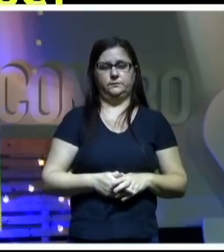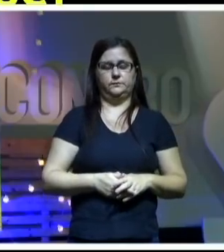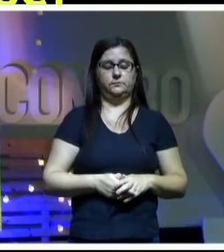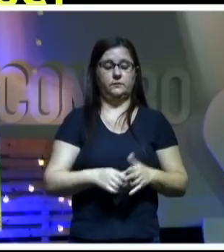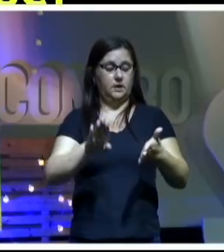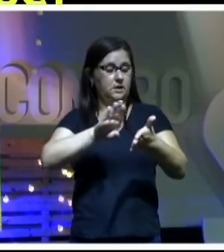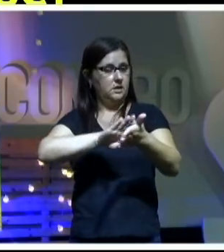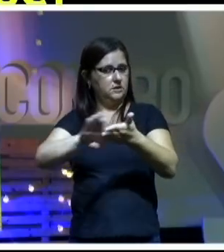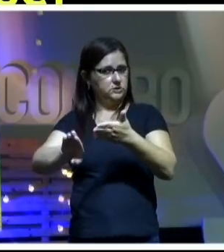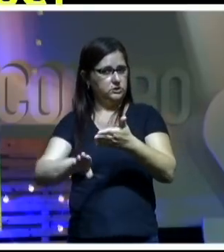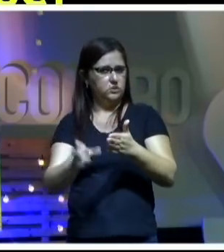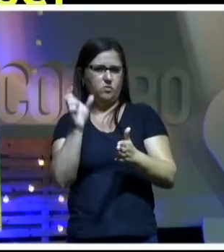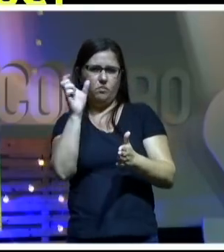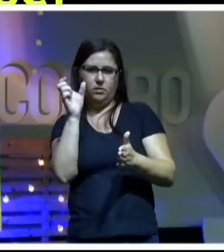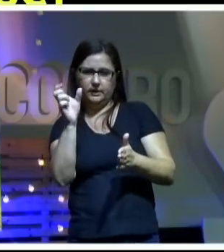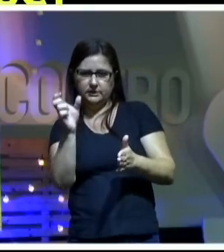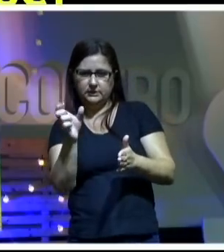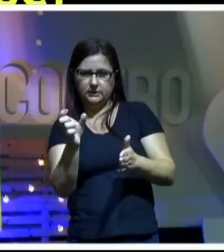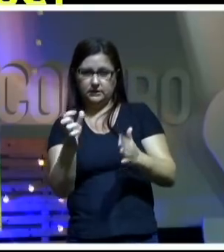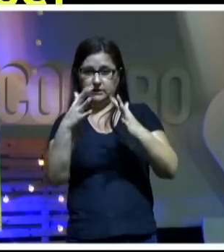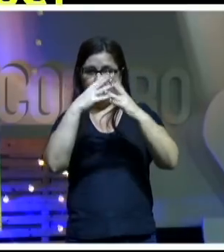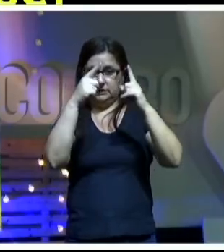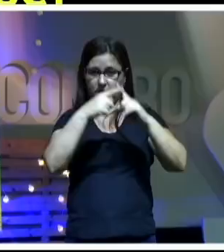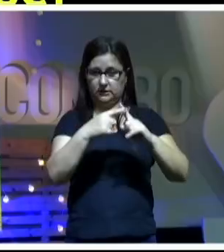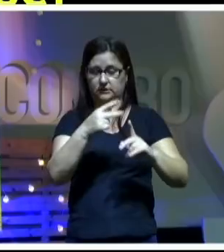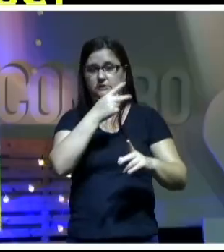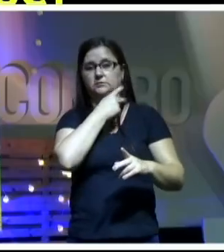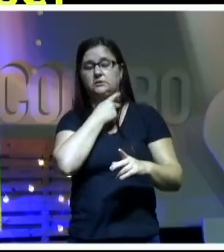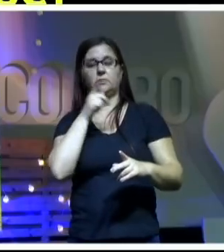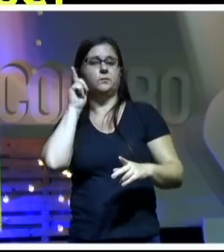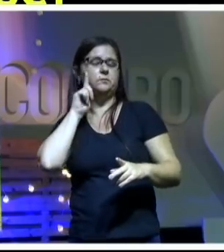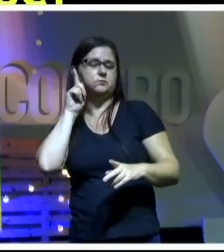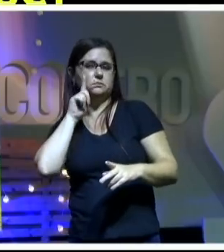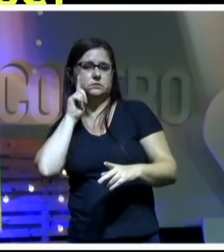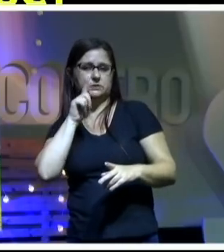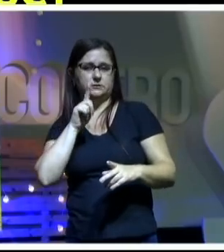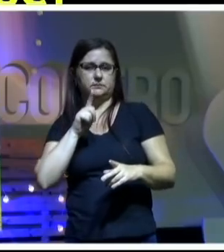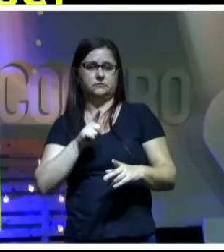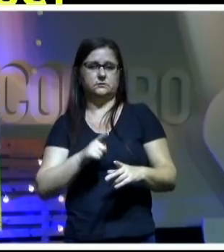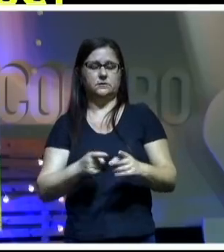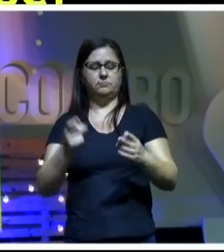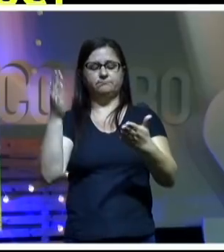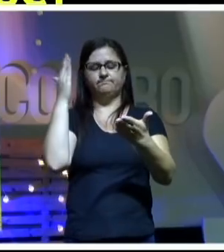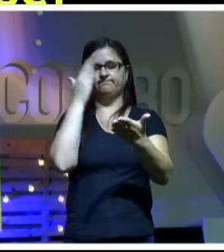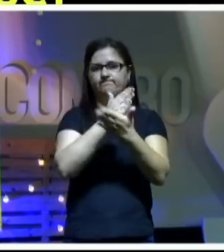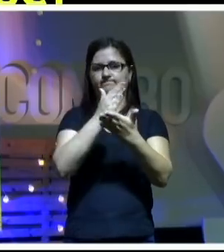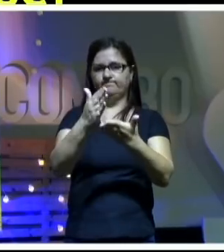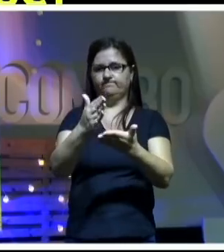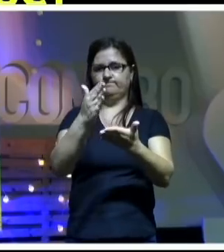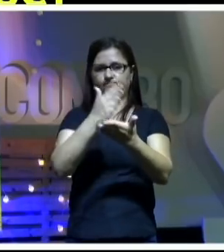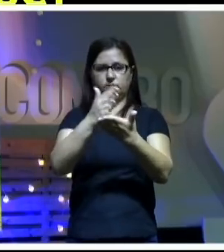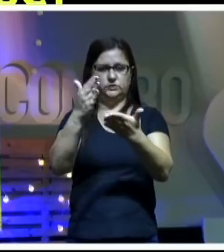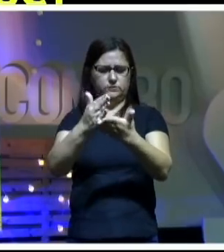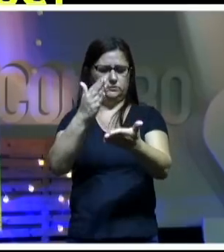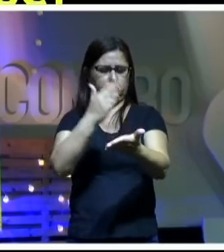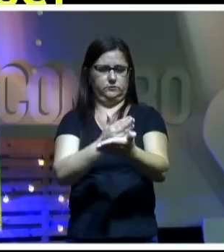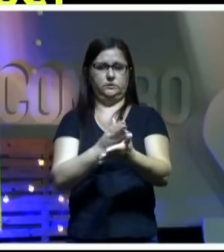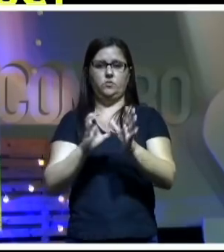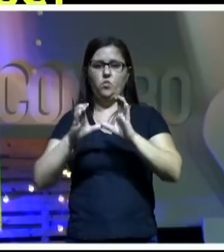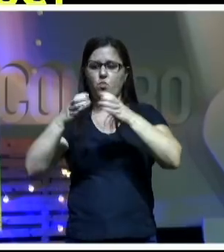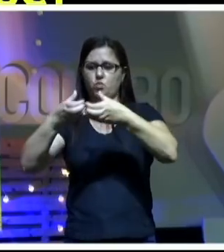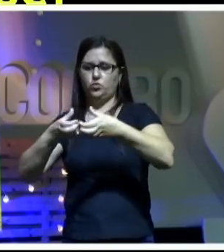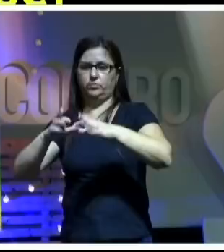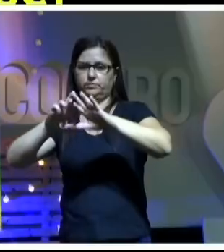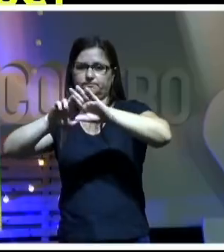da igreja presbiteriana dos estados unidos e se juntou ao grupo menor então tem um momento de racha está contando momento de racha foi nesse momento que os dois